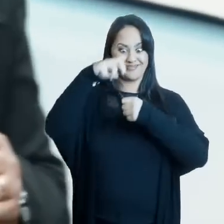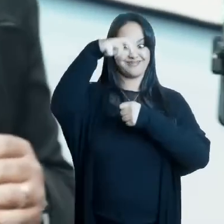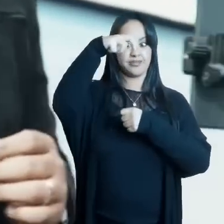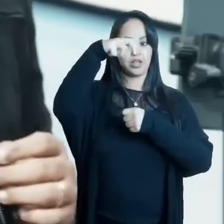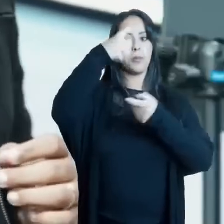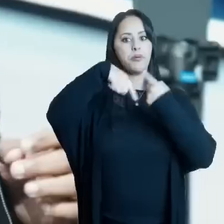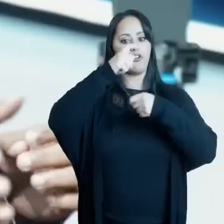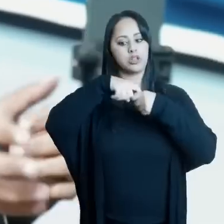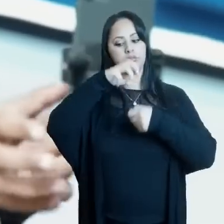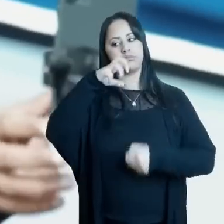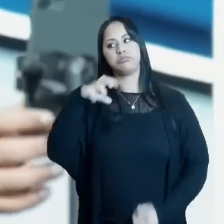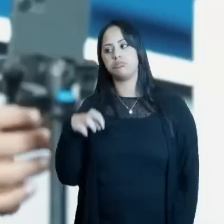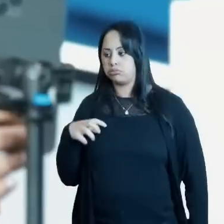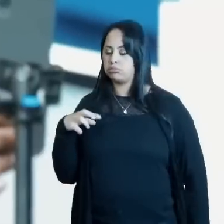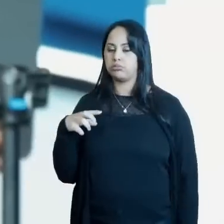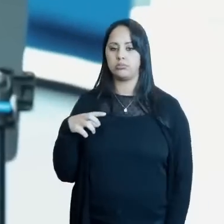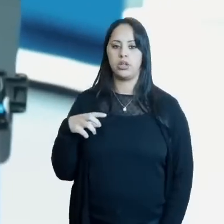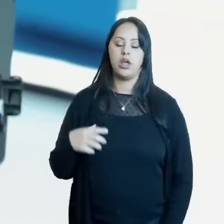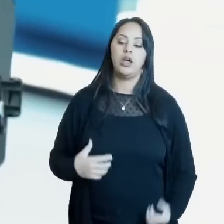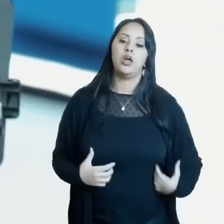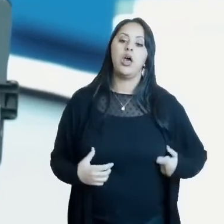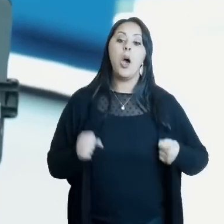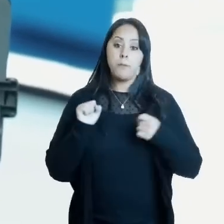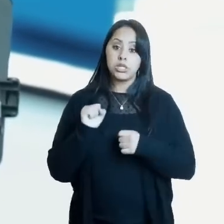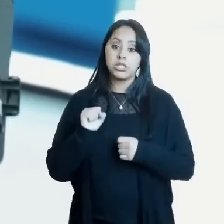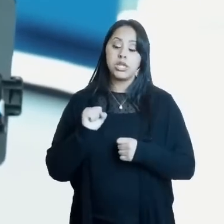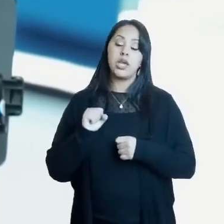finanças. Normalmente essa maldição vem